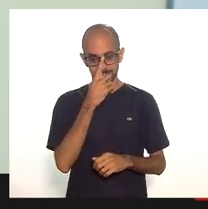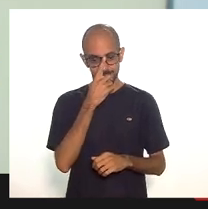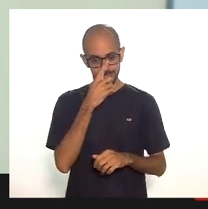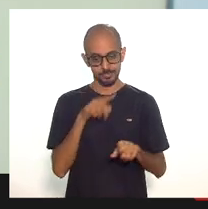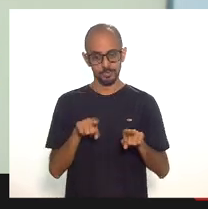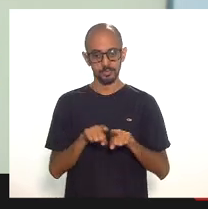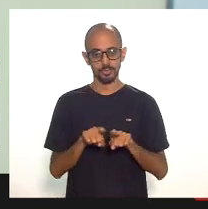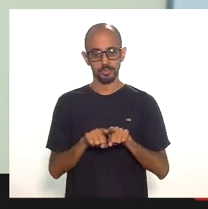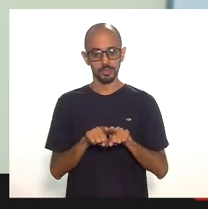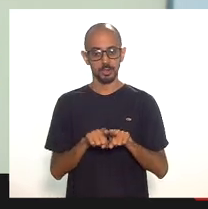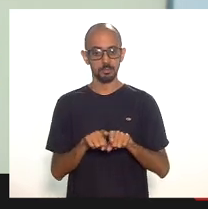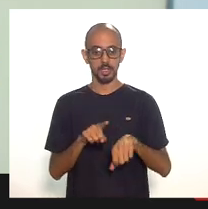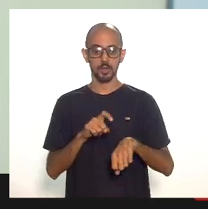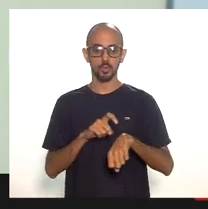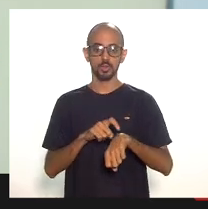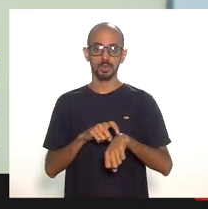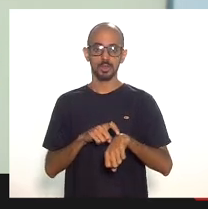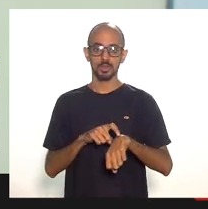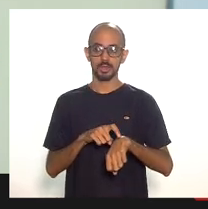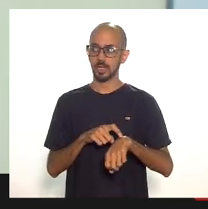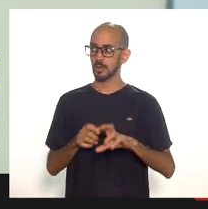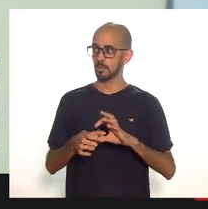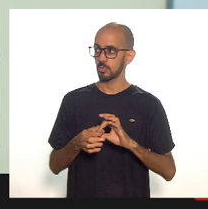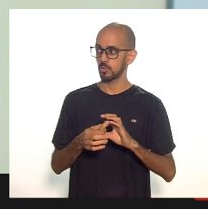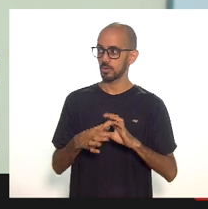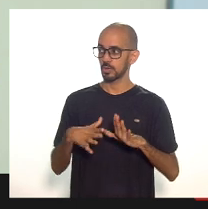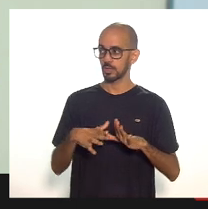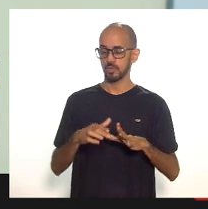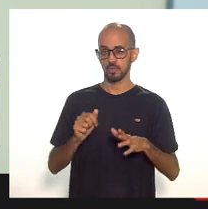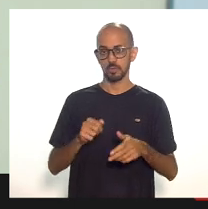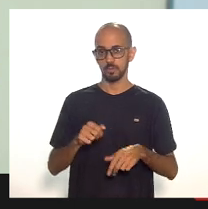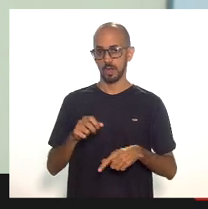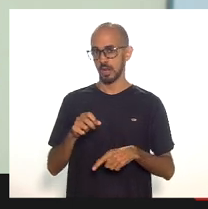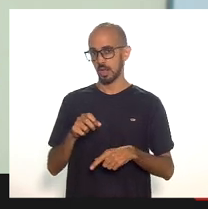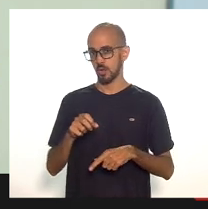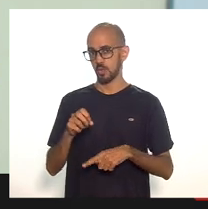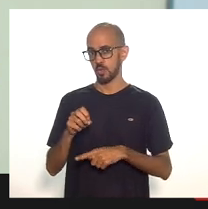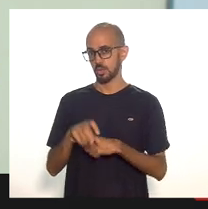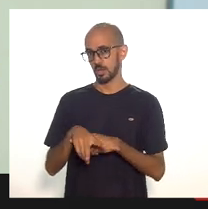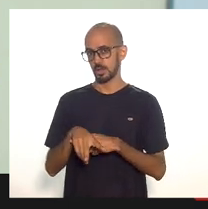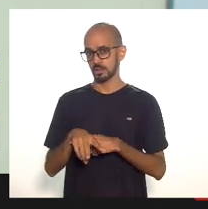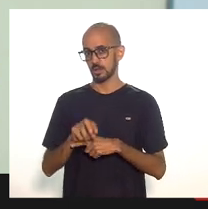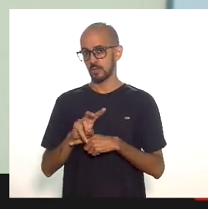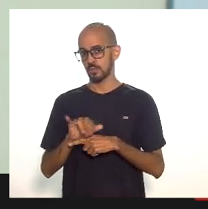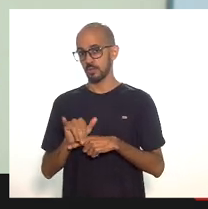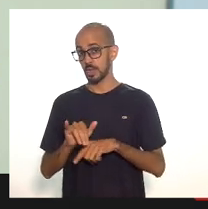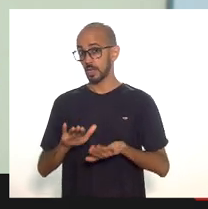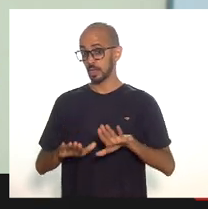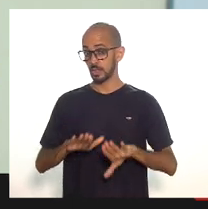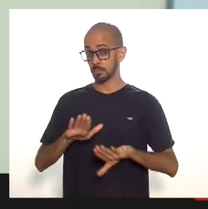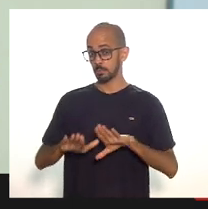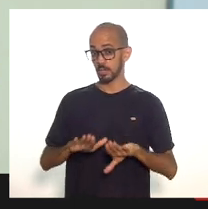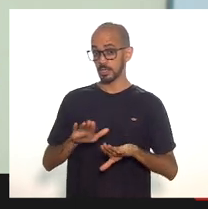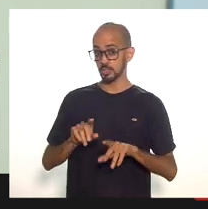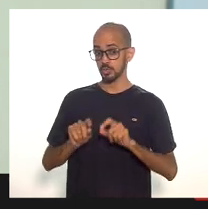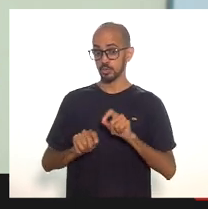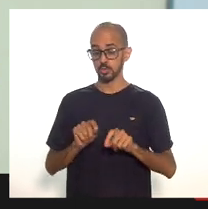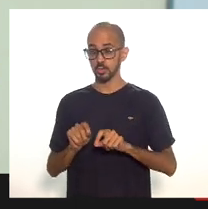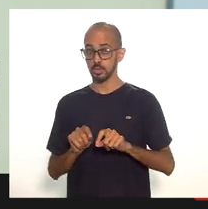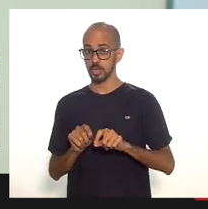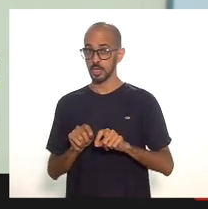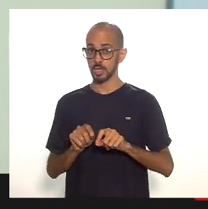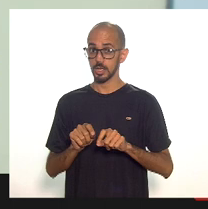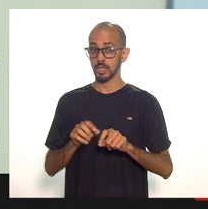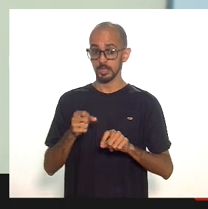A questão do tempo disponível para a realização da contratação vai depender do sucesso ou do